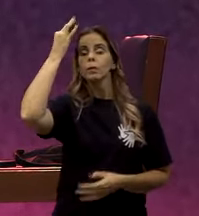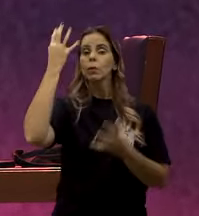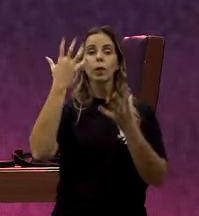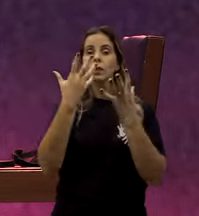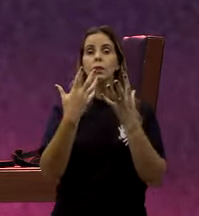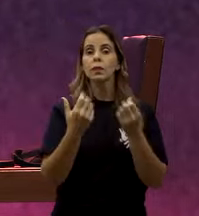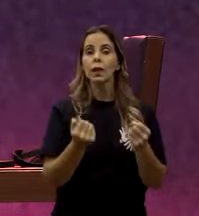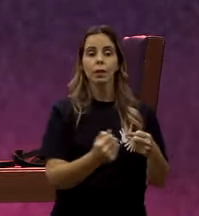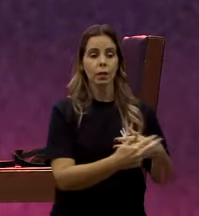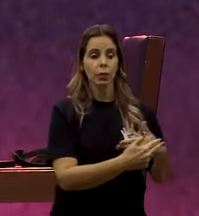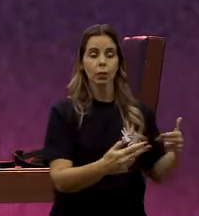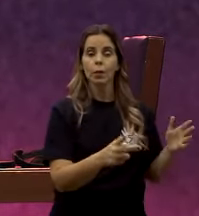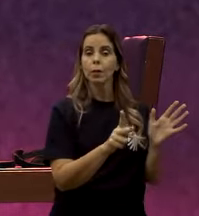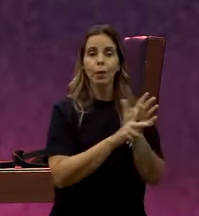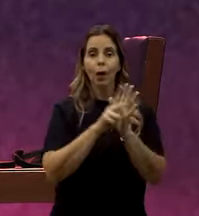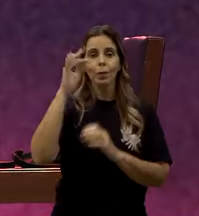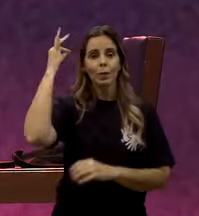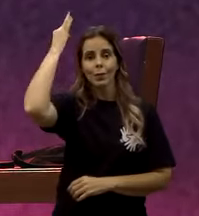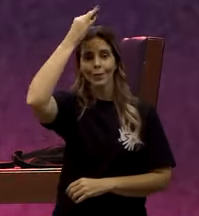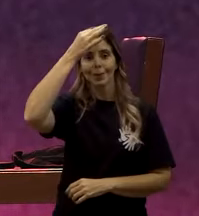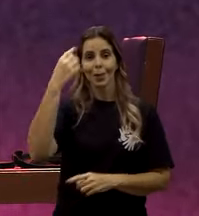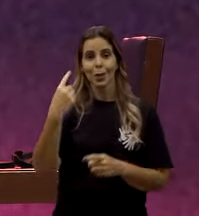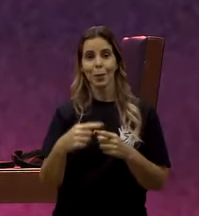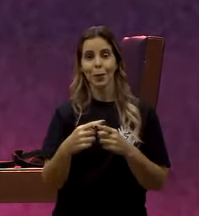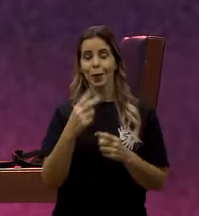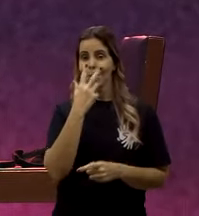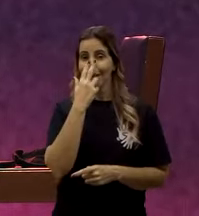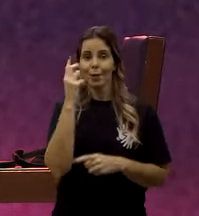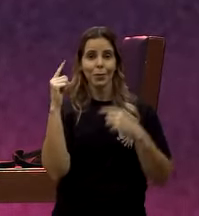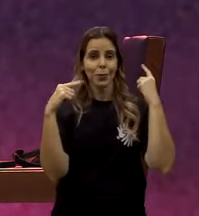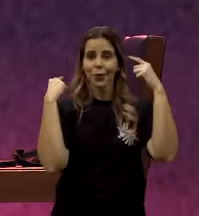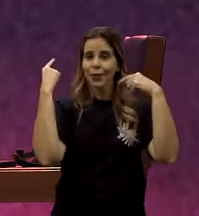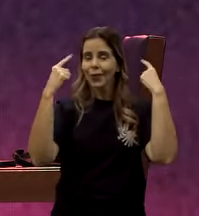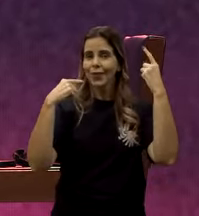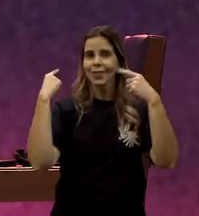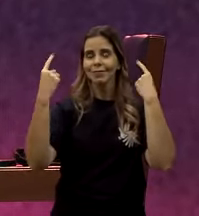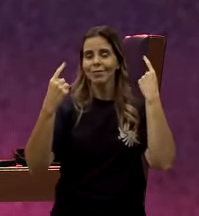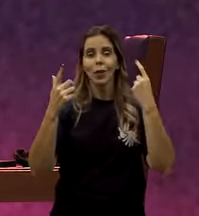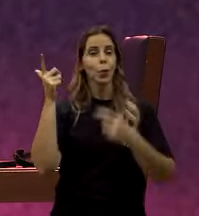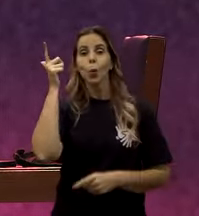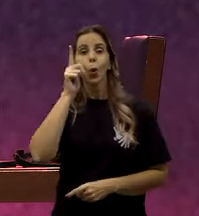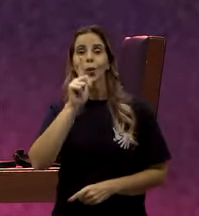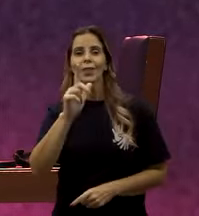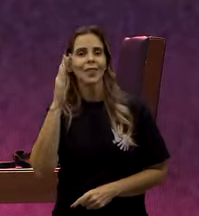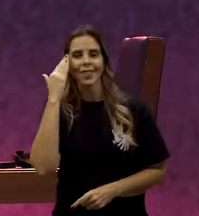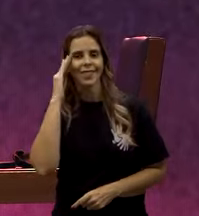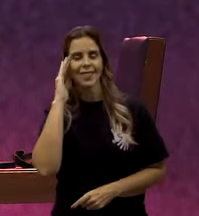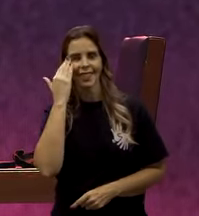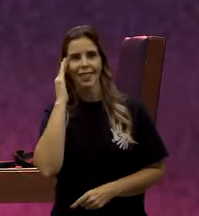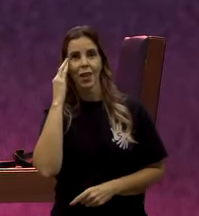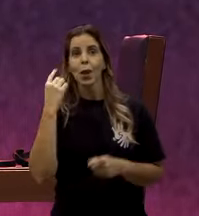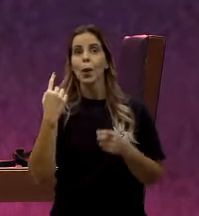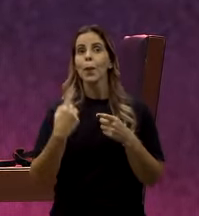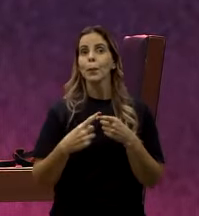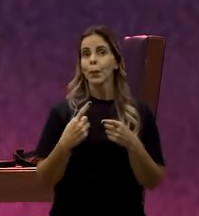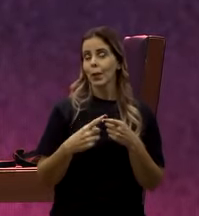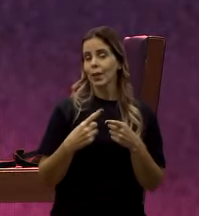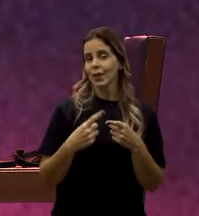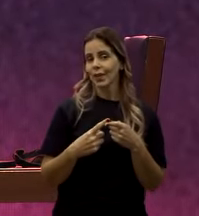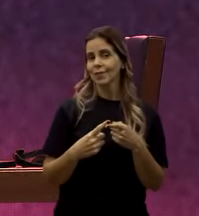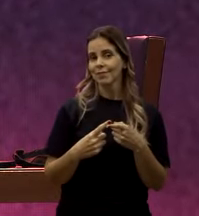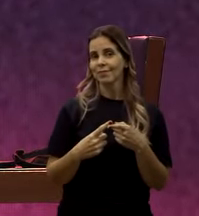Espírito pois são loucura e não é capaz de entendê-las porque elas não são